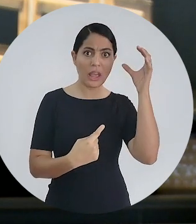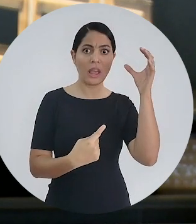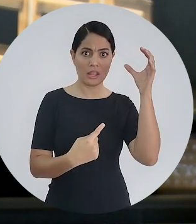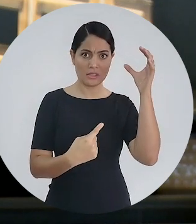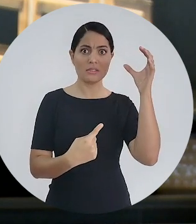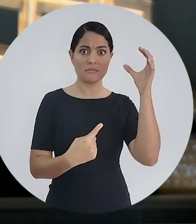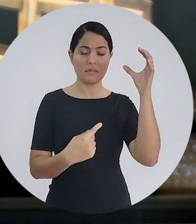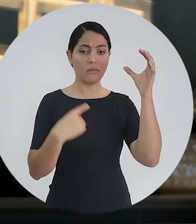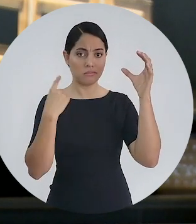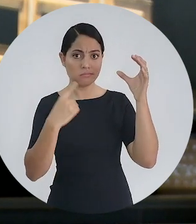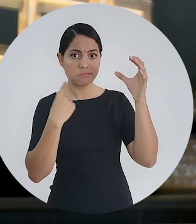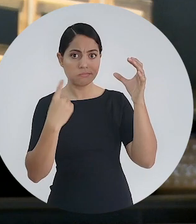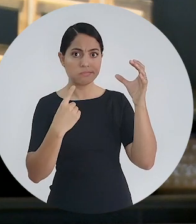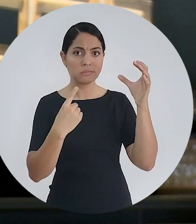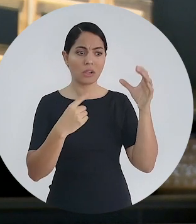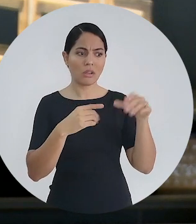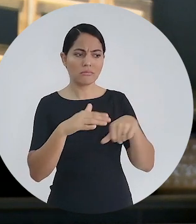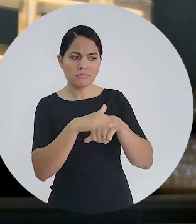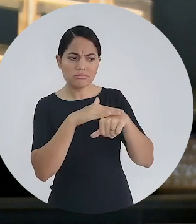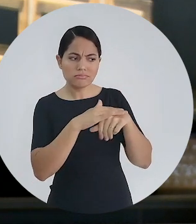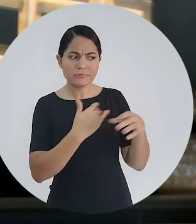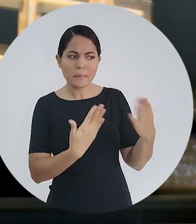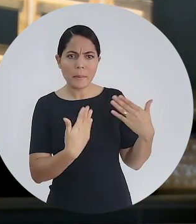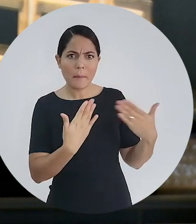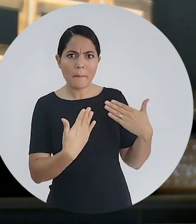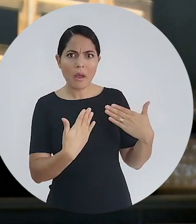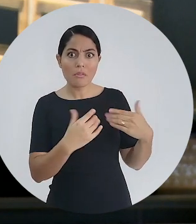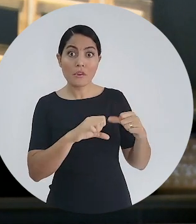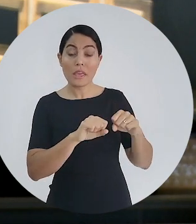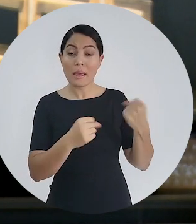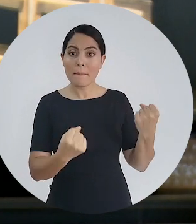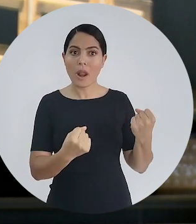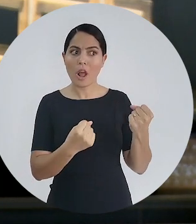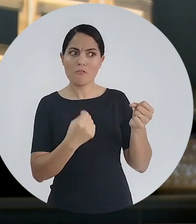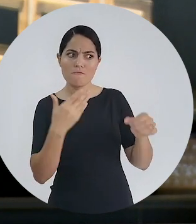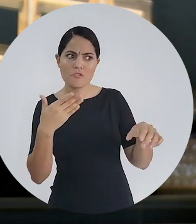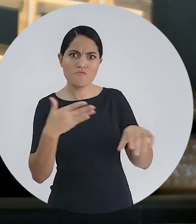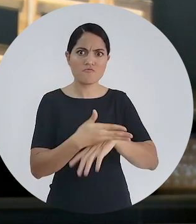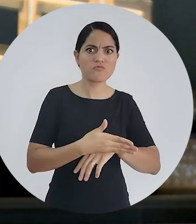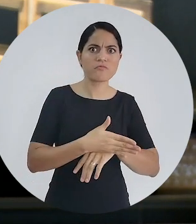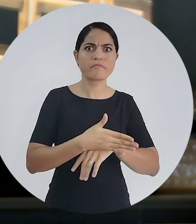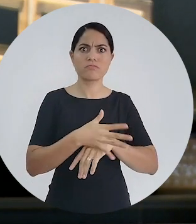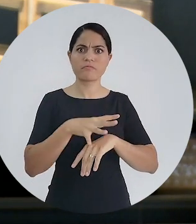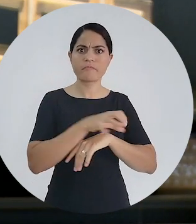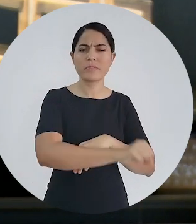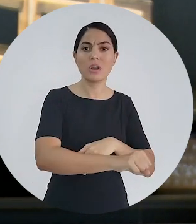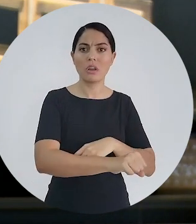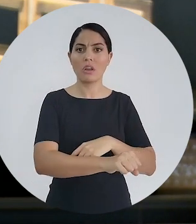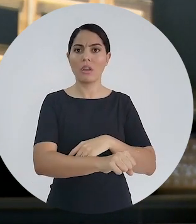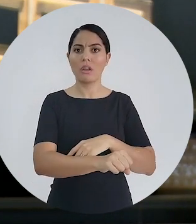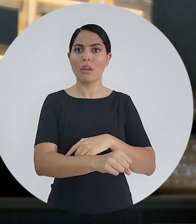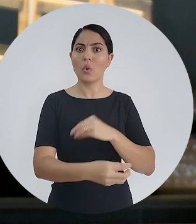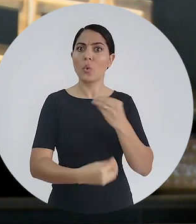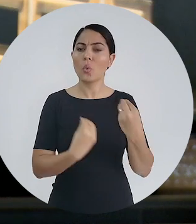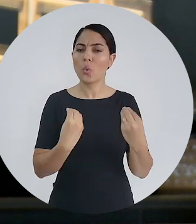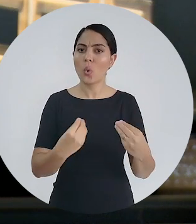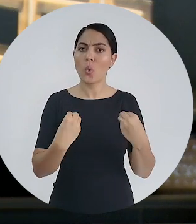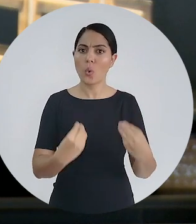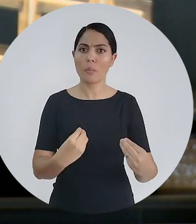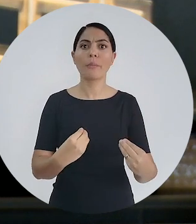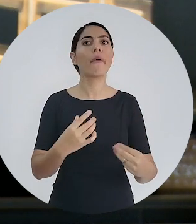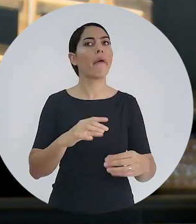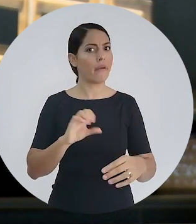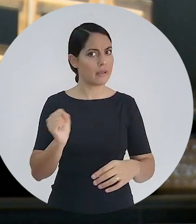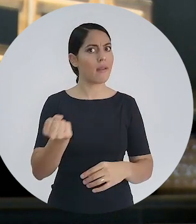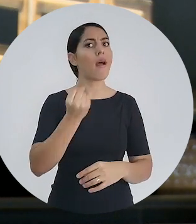Jato. O caso foi revelado pelo site Conjur e aponta a utilização de interceptações ilegais e sigilosas, uma